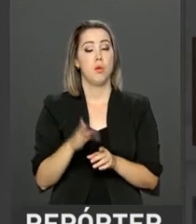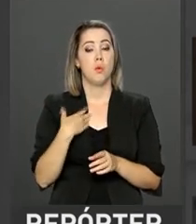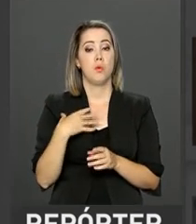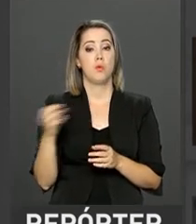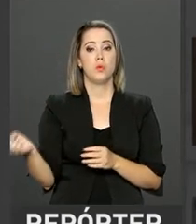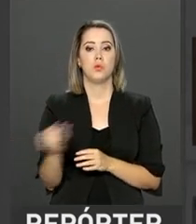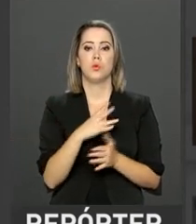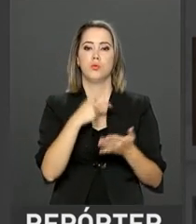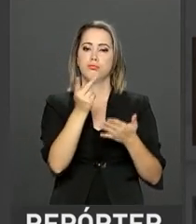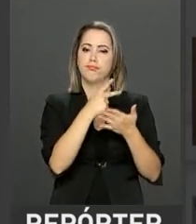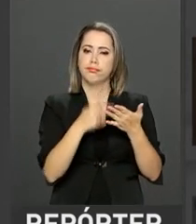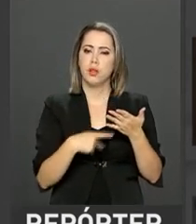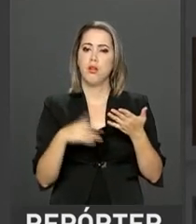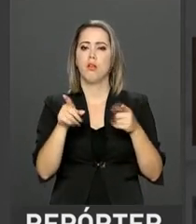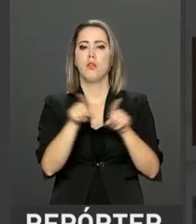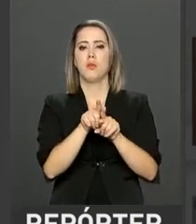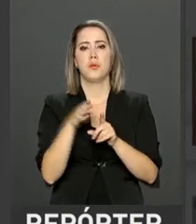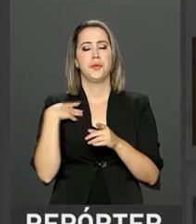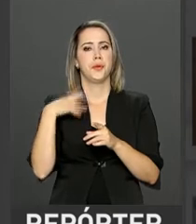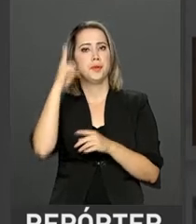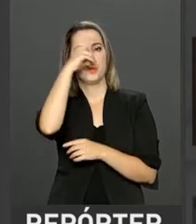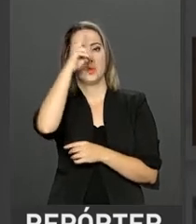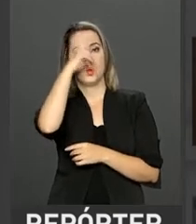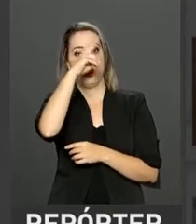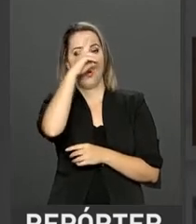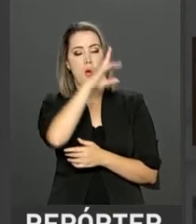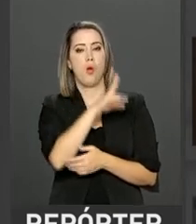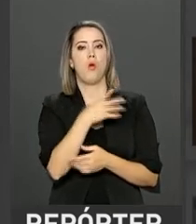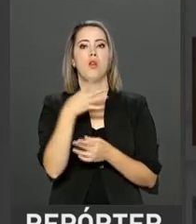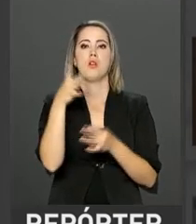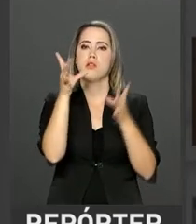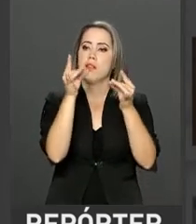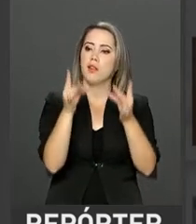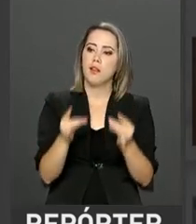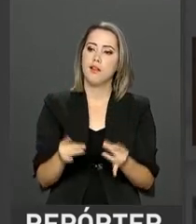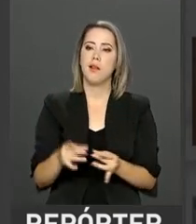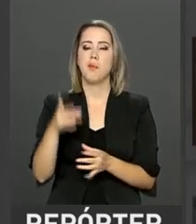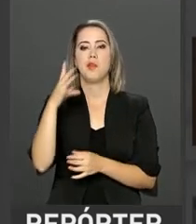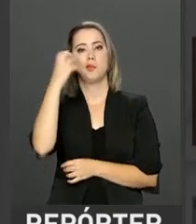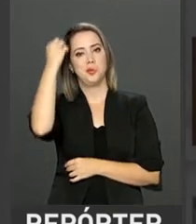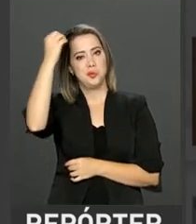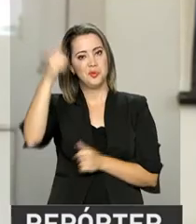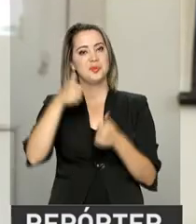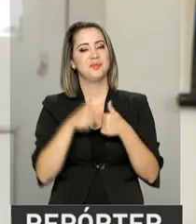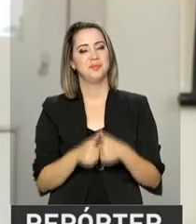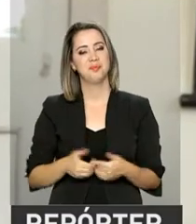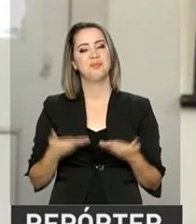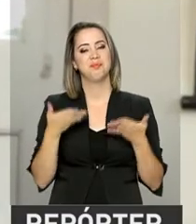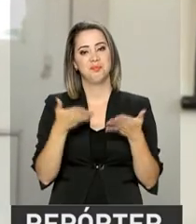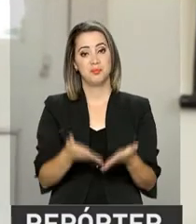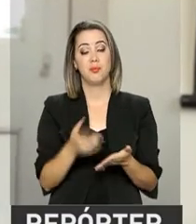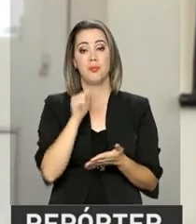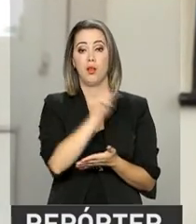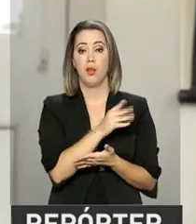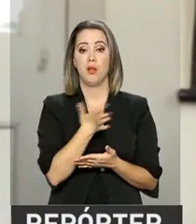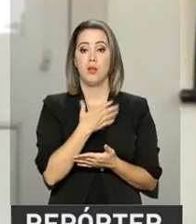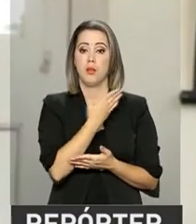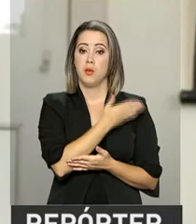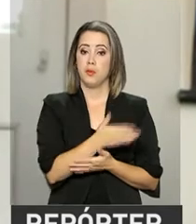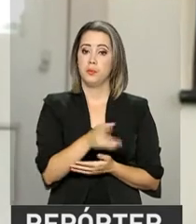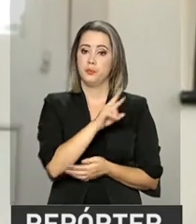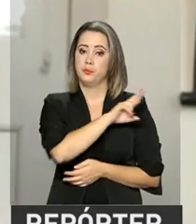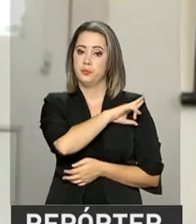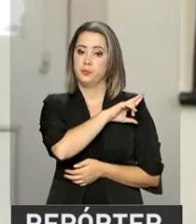modernismo pesca folclore e descrições de viagens também estão no site para superintendente do instituto